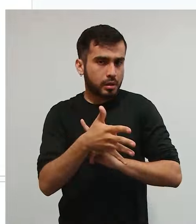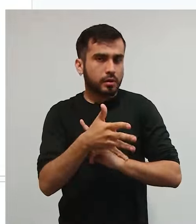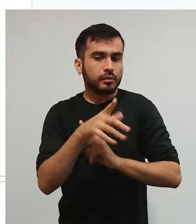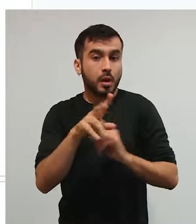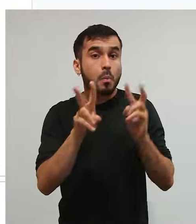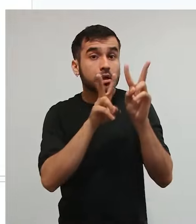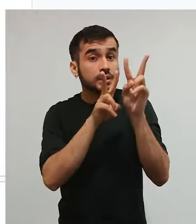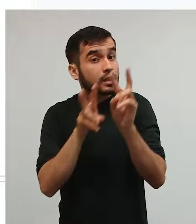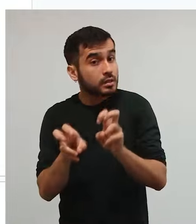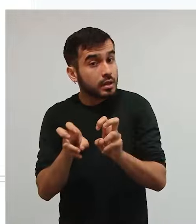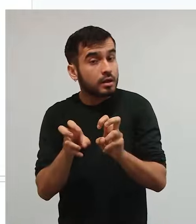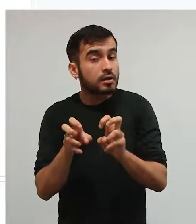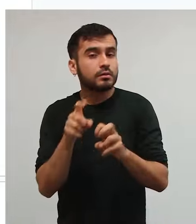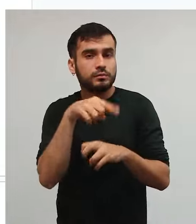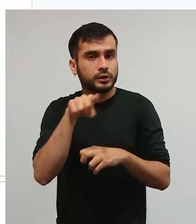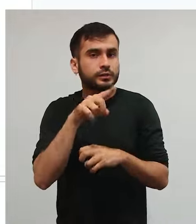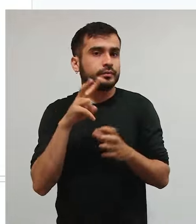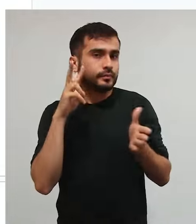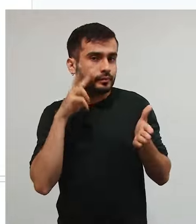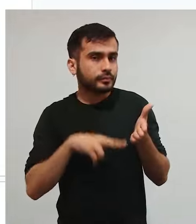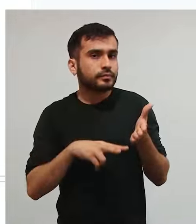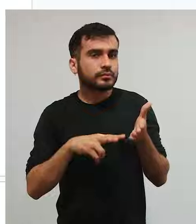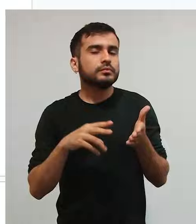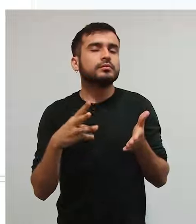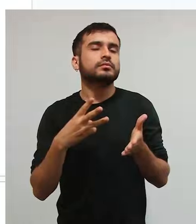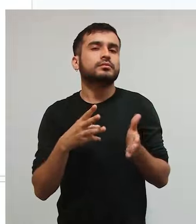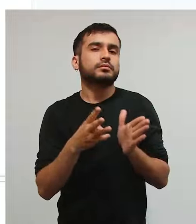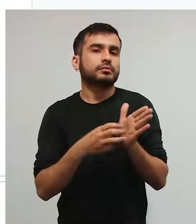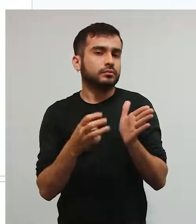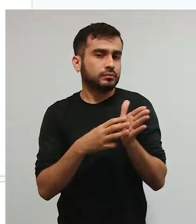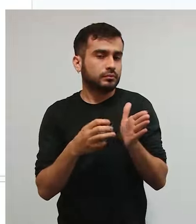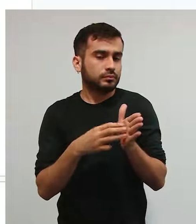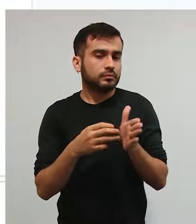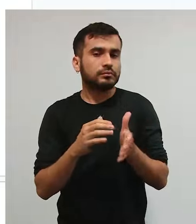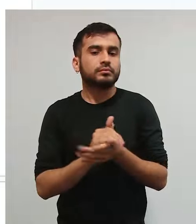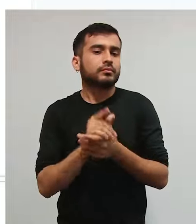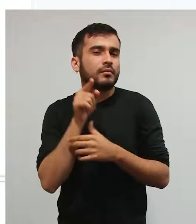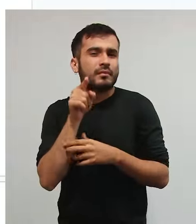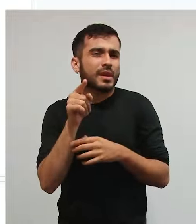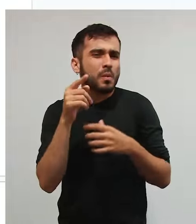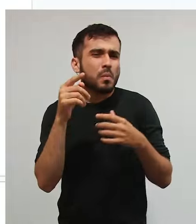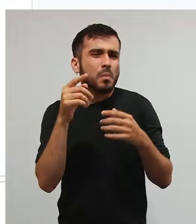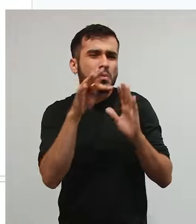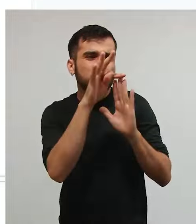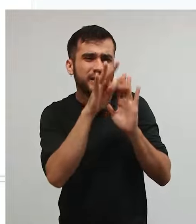didáticos, contemplando a indissociabilidade entre ensino, pesquisa e extensão. E